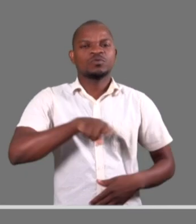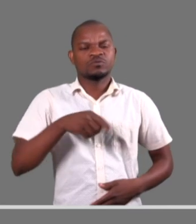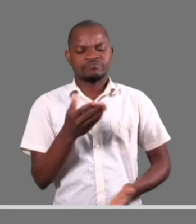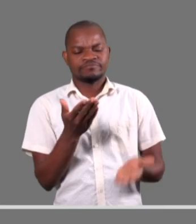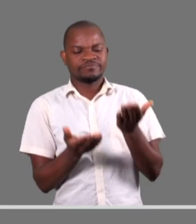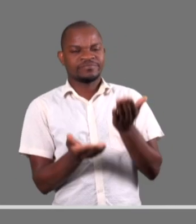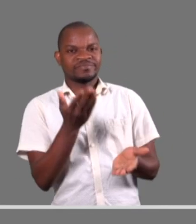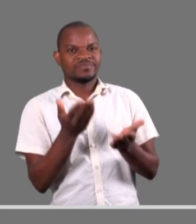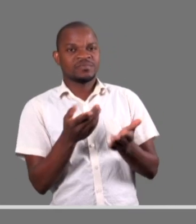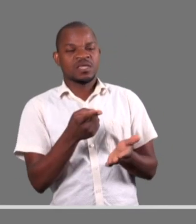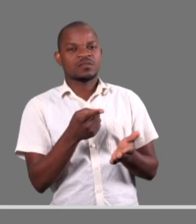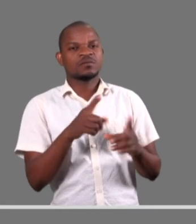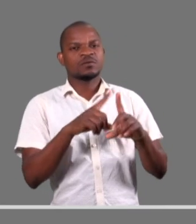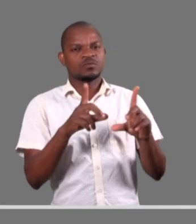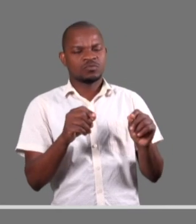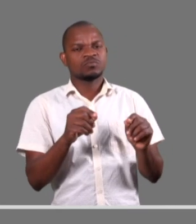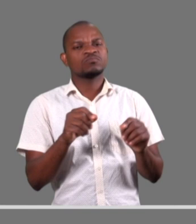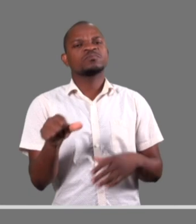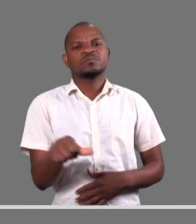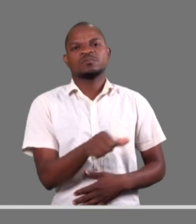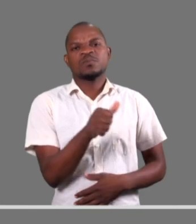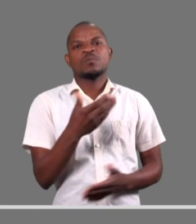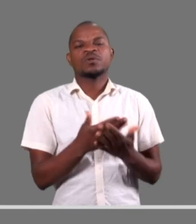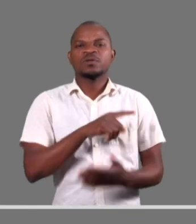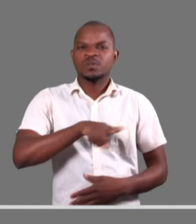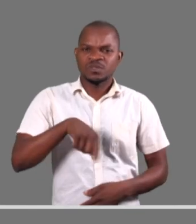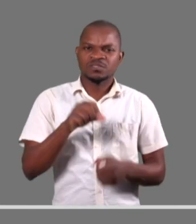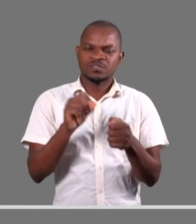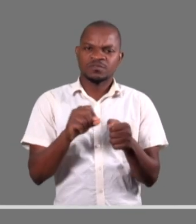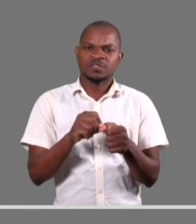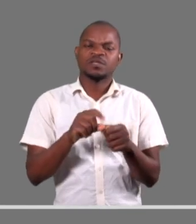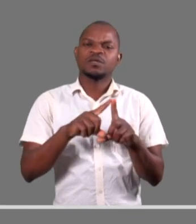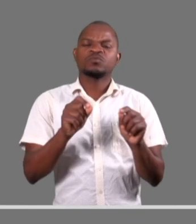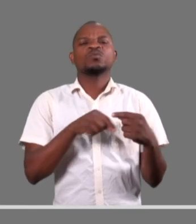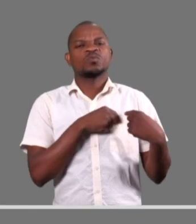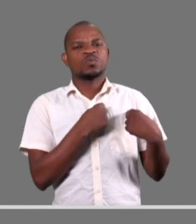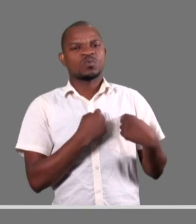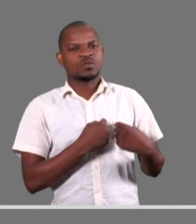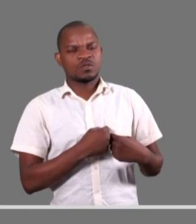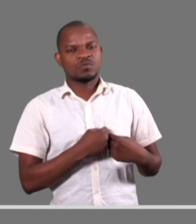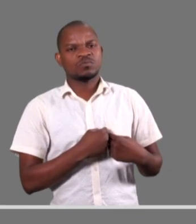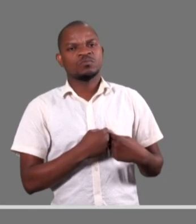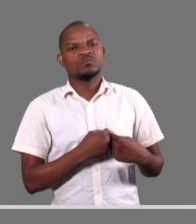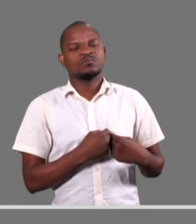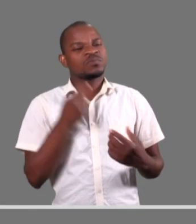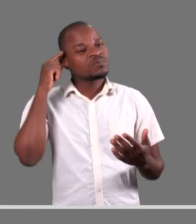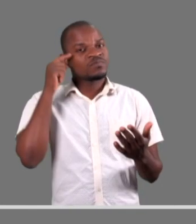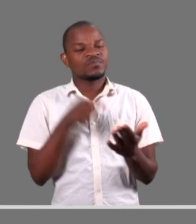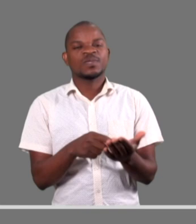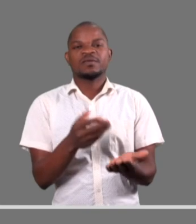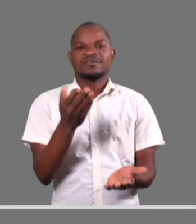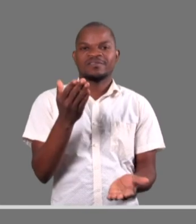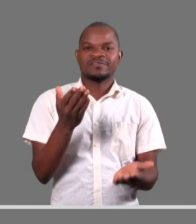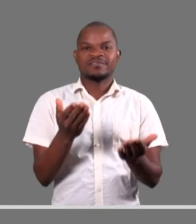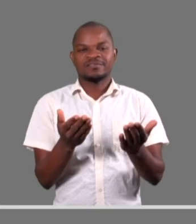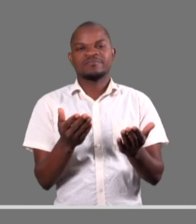supera todas as expectativas, principalmente quando fazes algo que vem realmente do coração. Então, é um